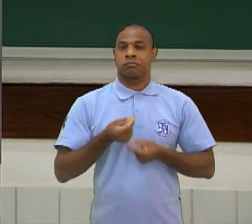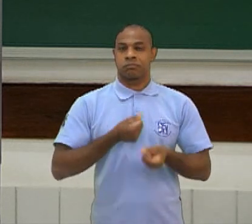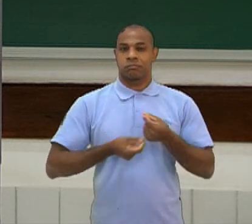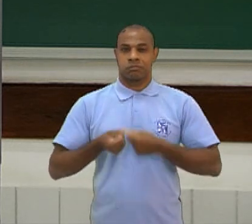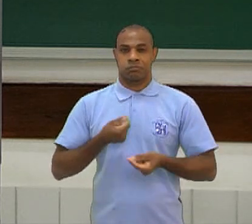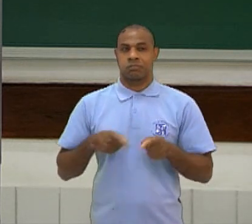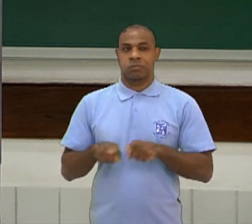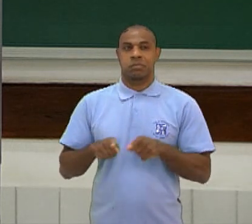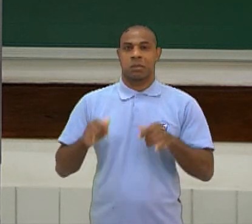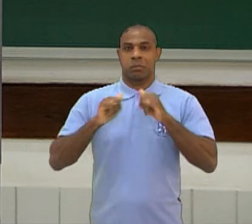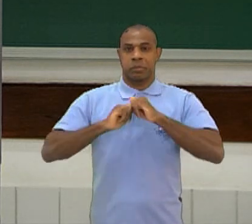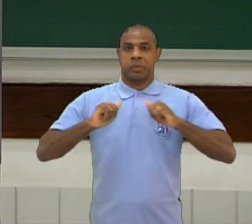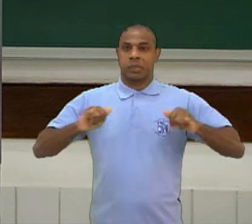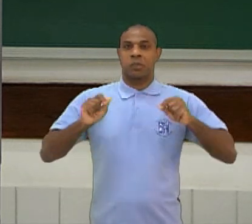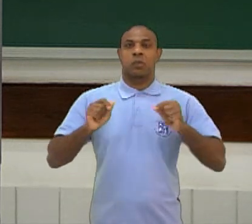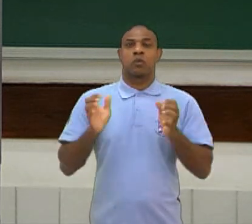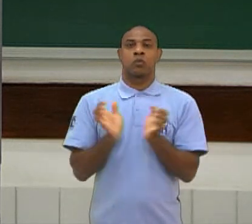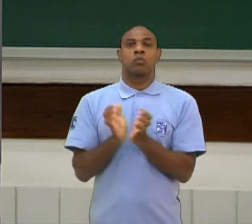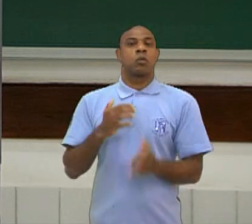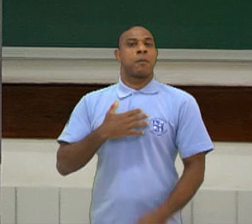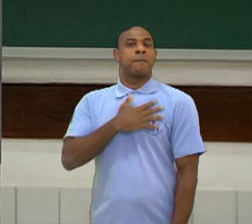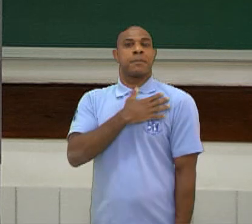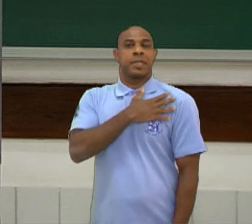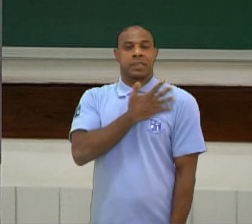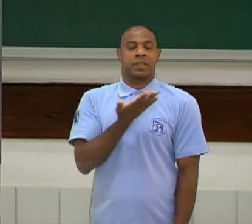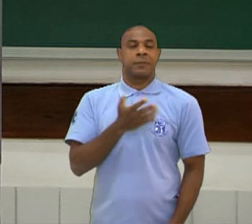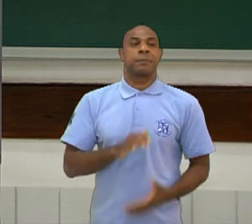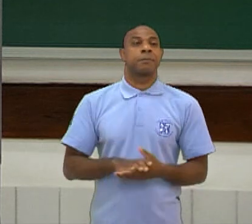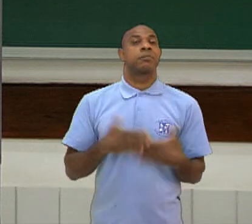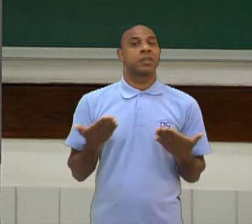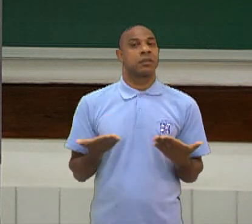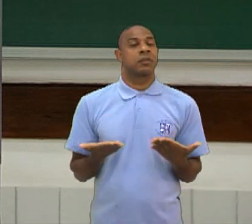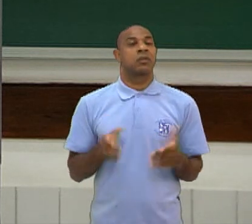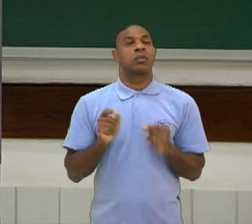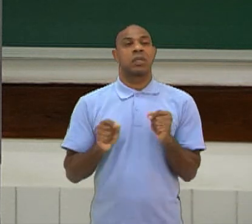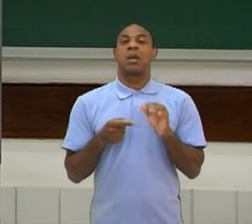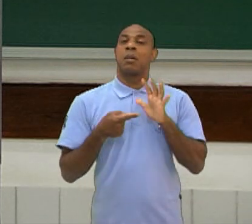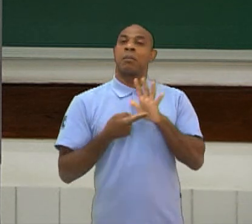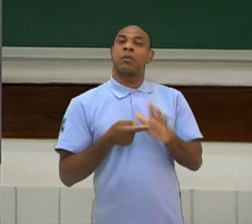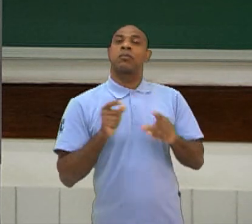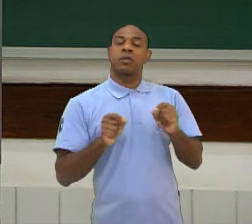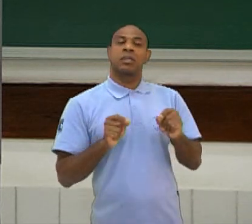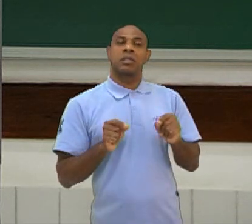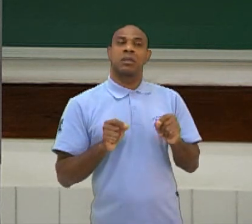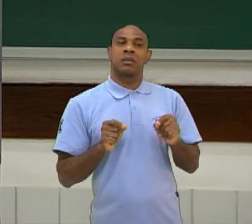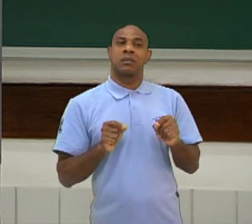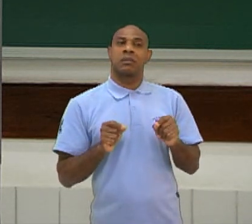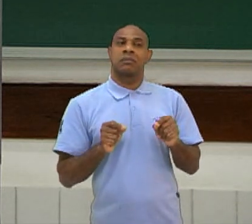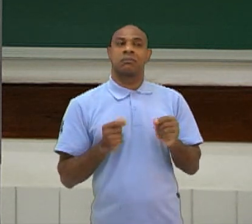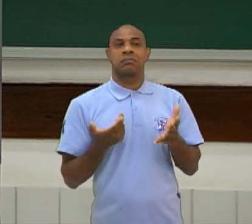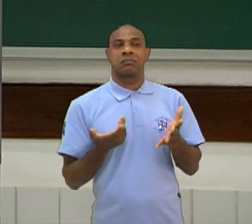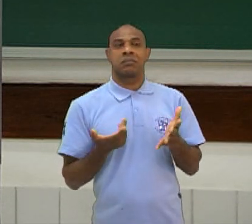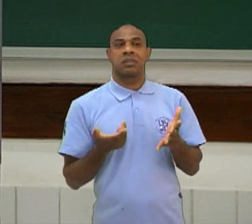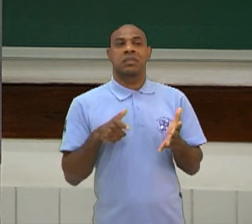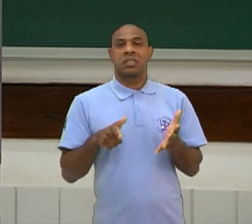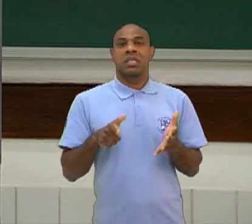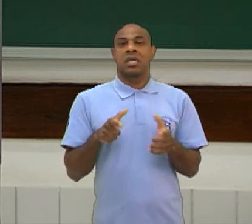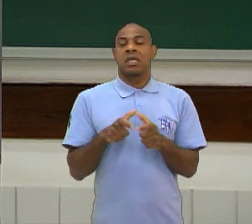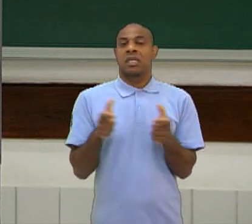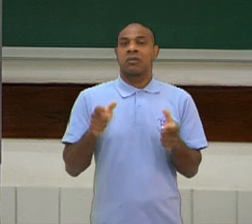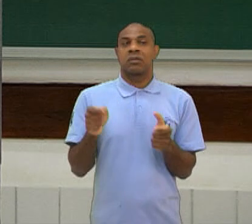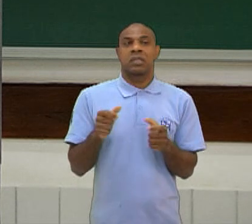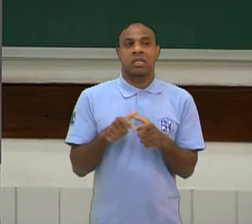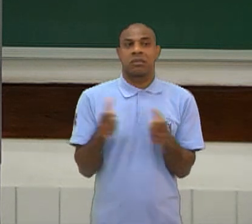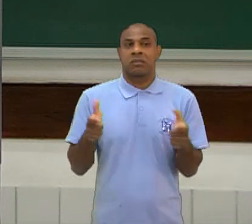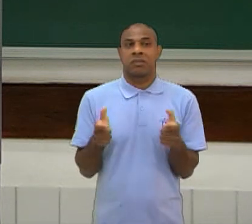como propaganda pelos militares. Claro que isso é um lado mostrado, o outro lado mostrado é que esse grande crescimento